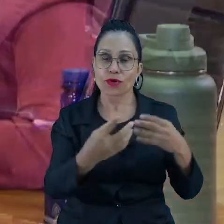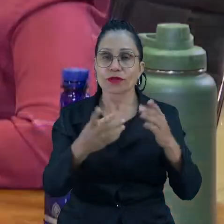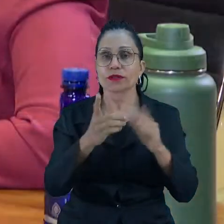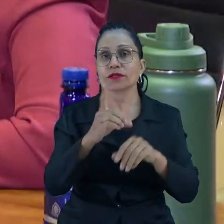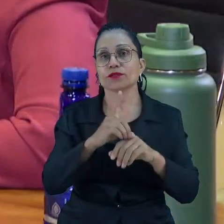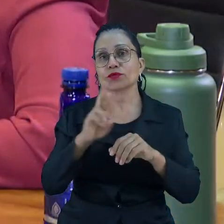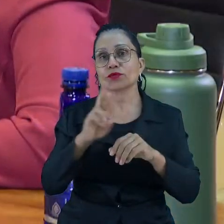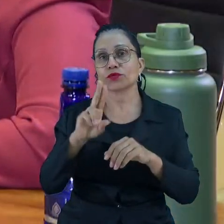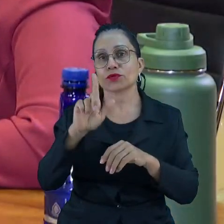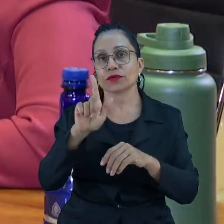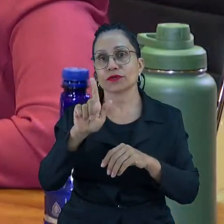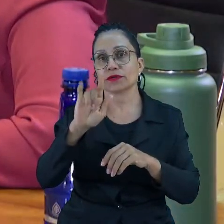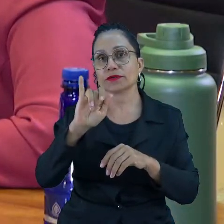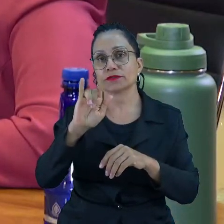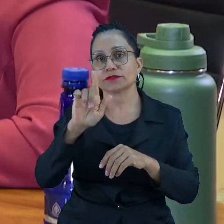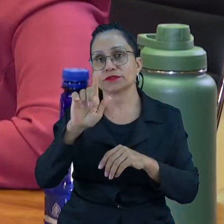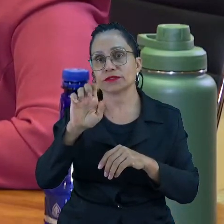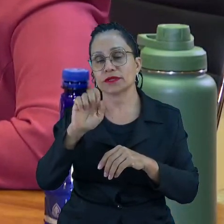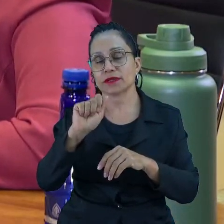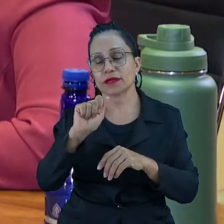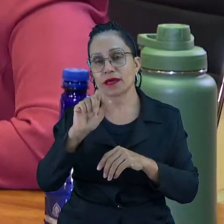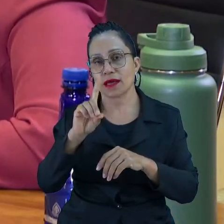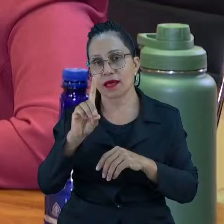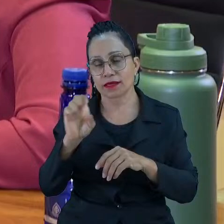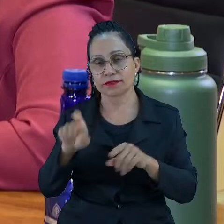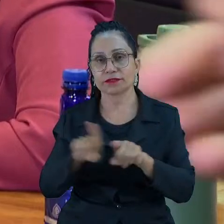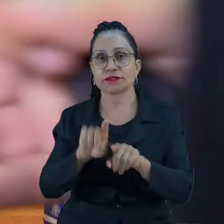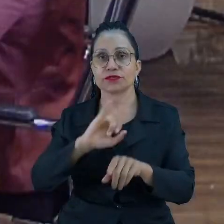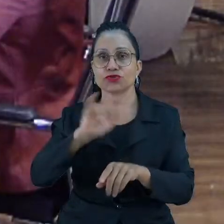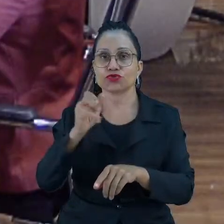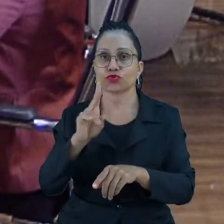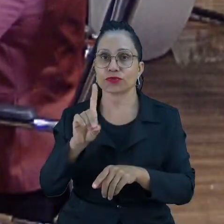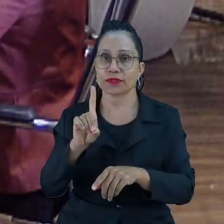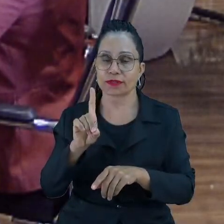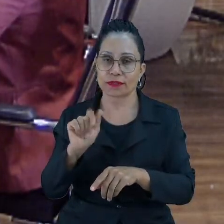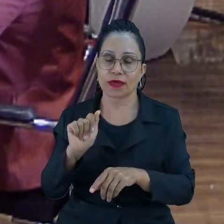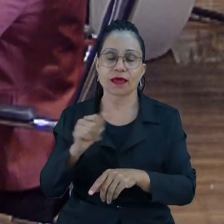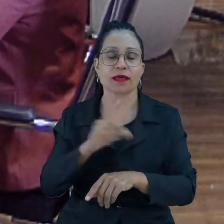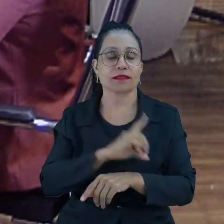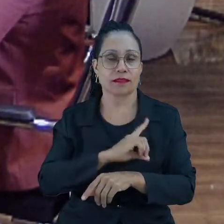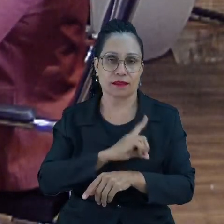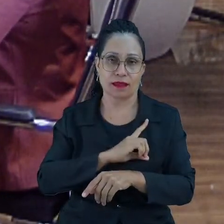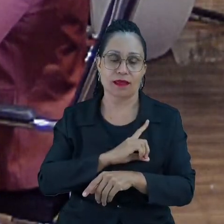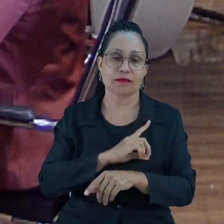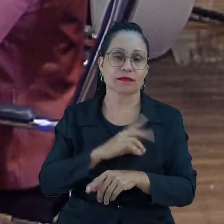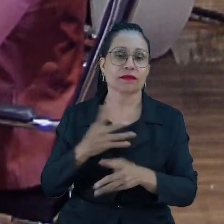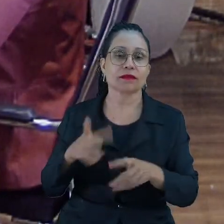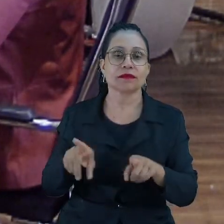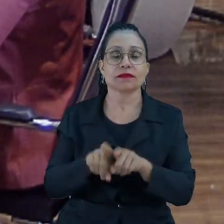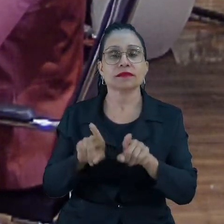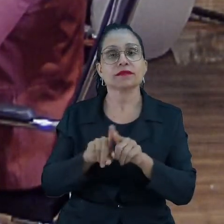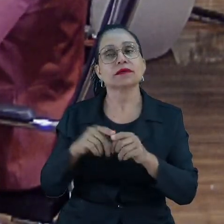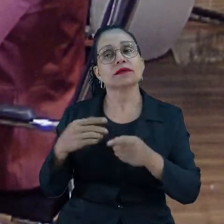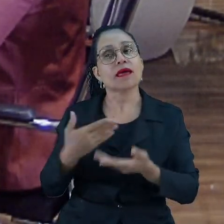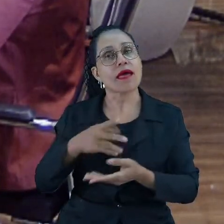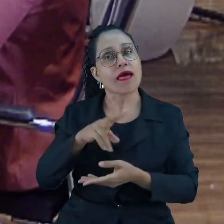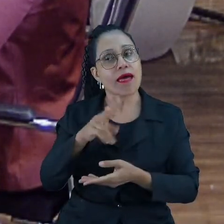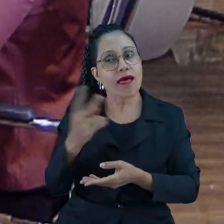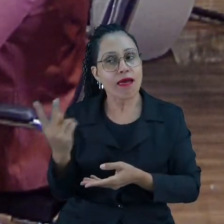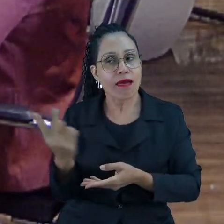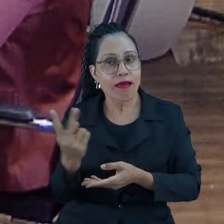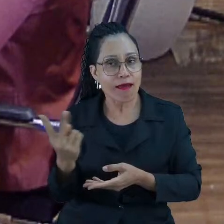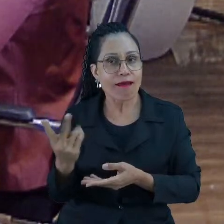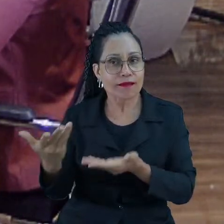Gileade, doutora Judá Marcondes. Doutora Gileade é promotora de justiça, Isso. doutora Judá delegada. E elas nos apresentaram, né, com